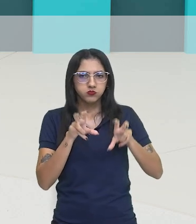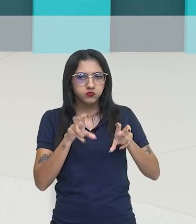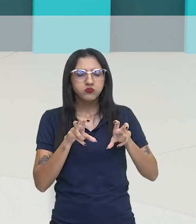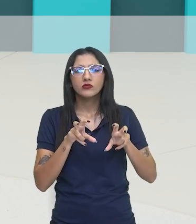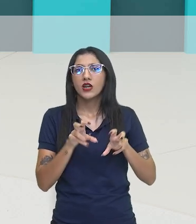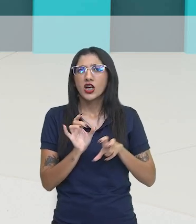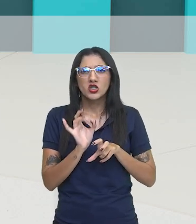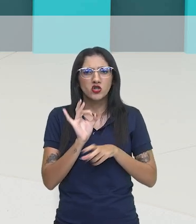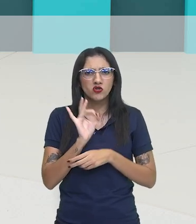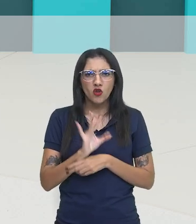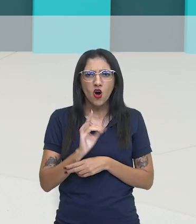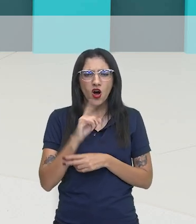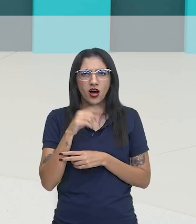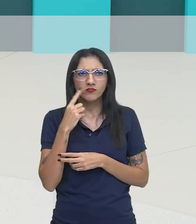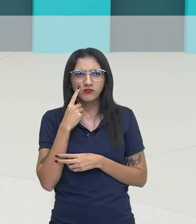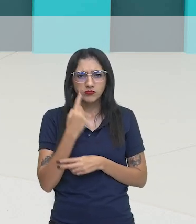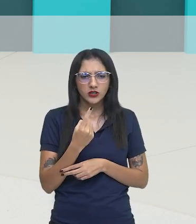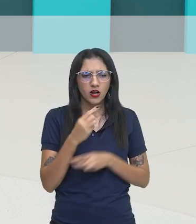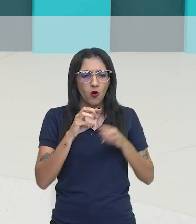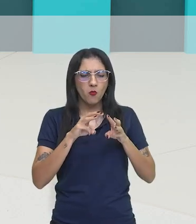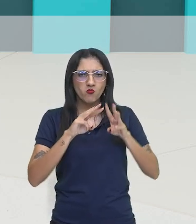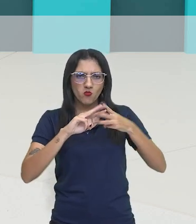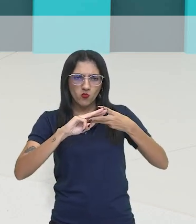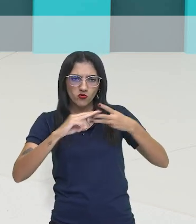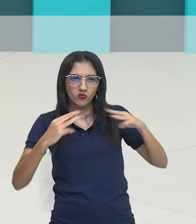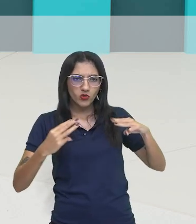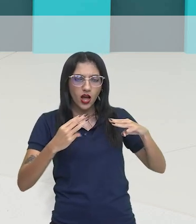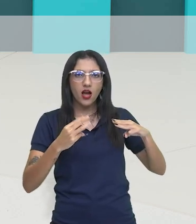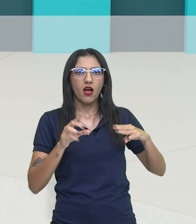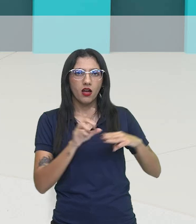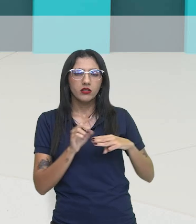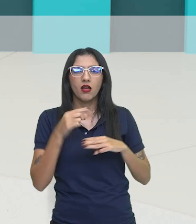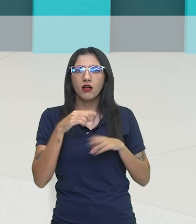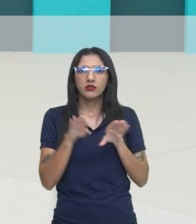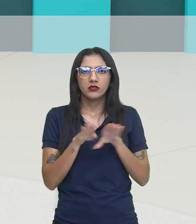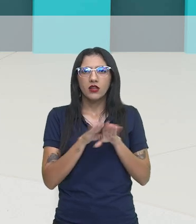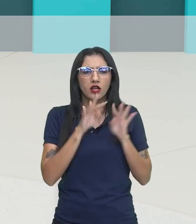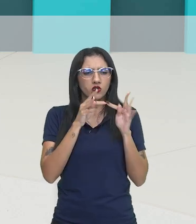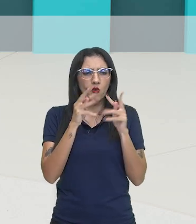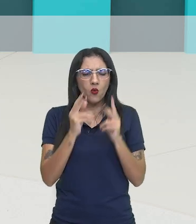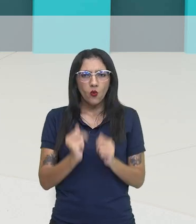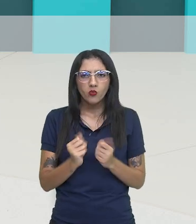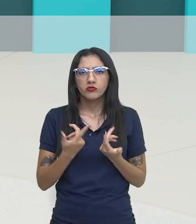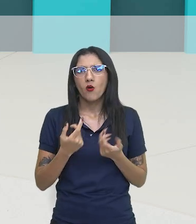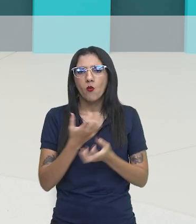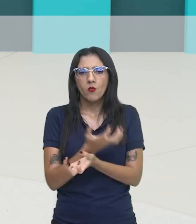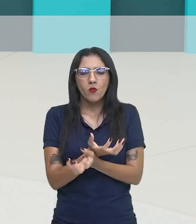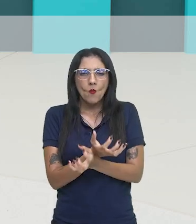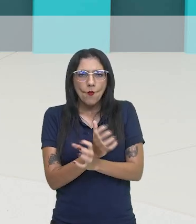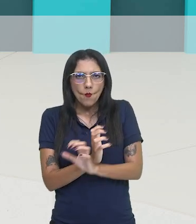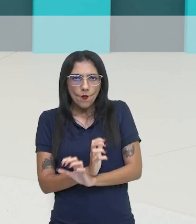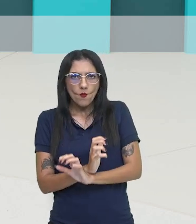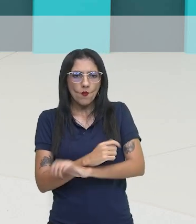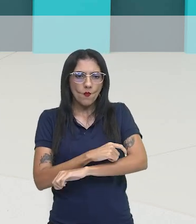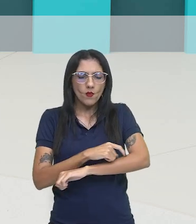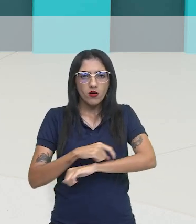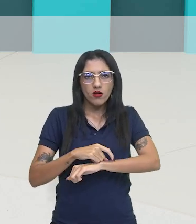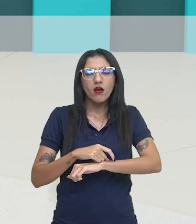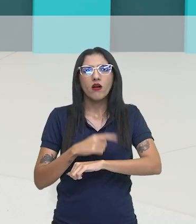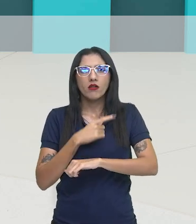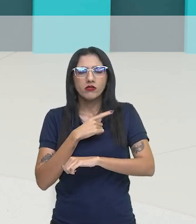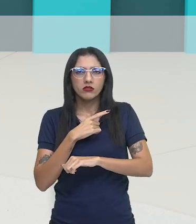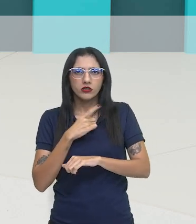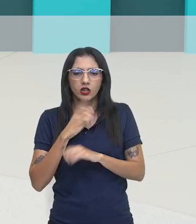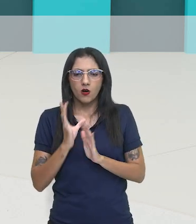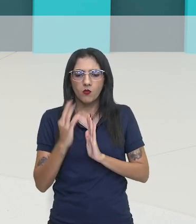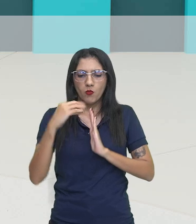somente da parte muscular, mas tudo que está envolvido ali também. Os ossos que estão, que